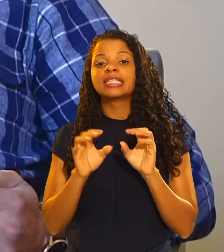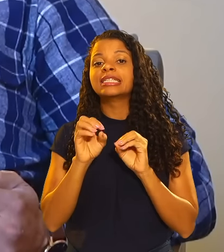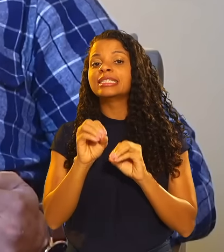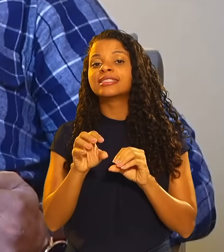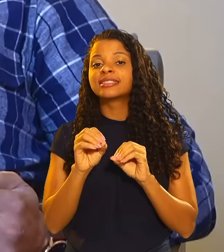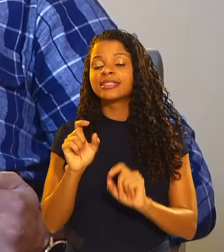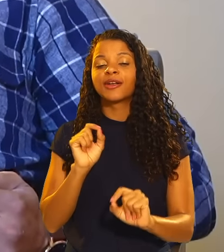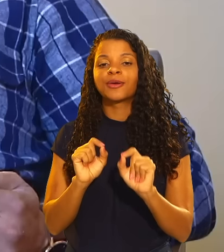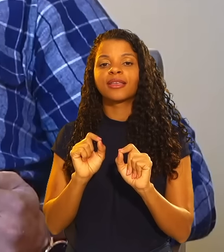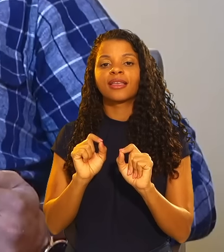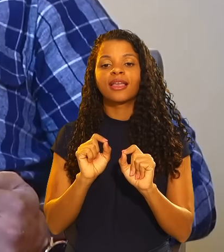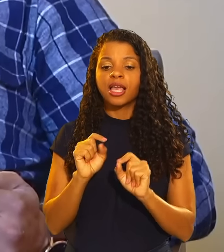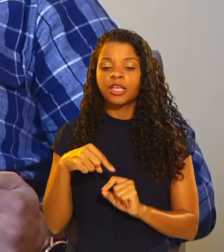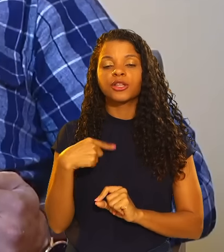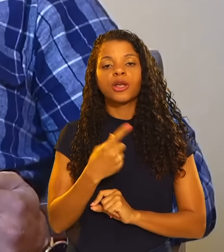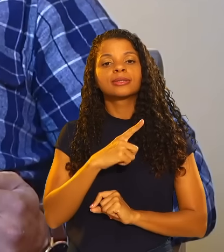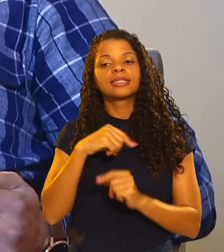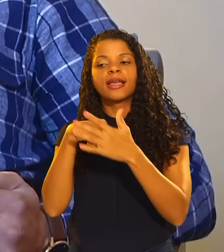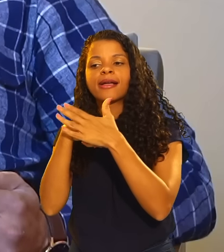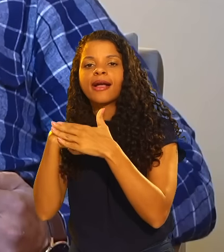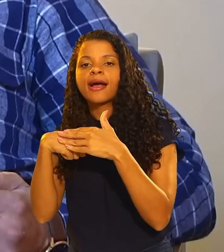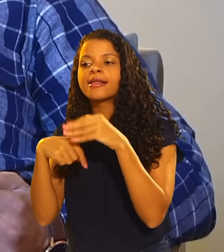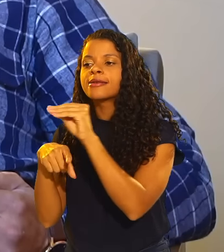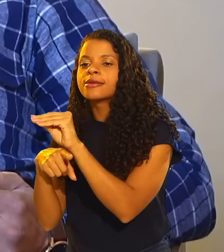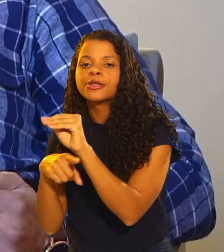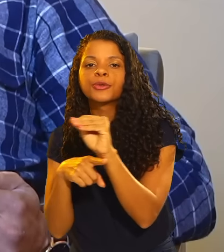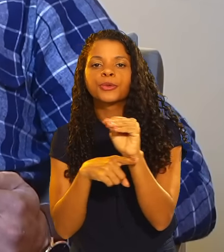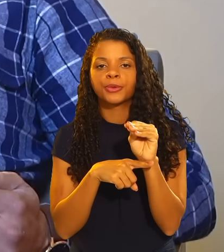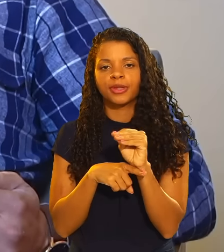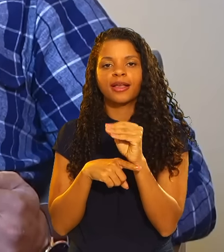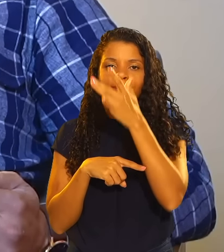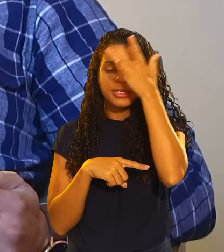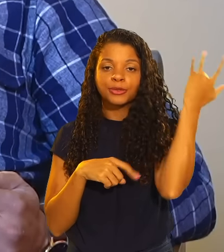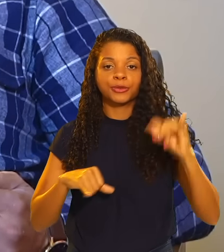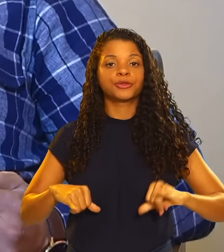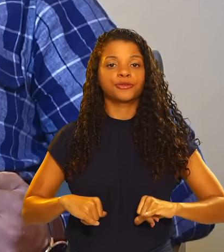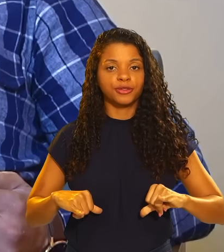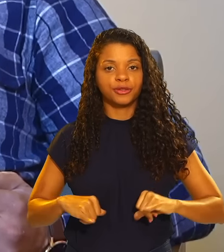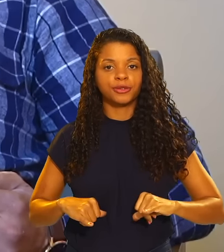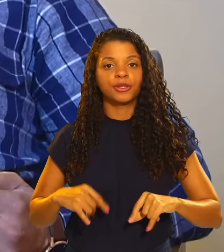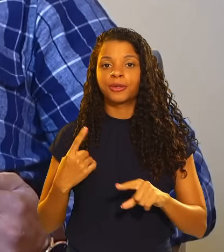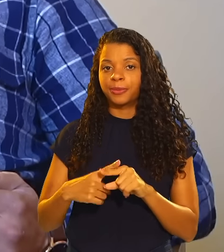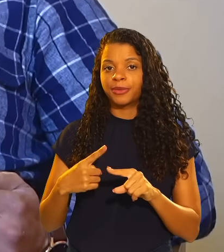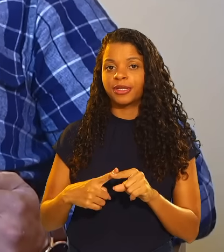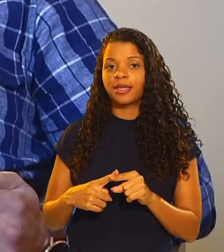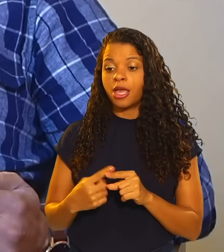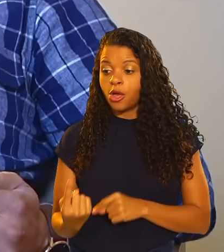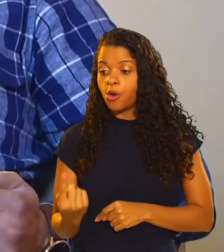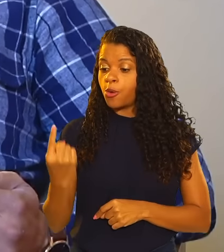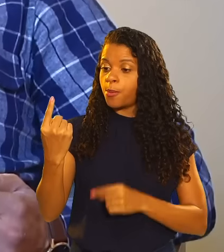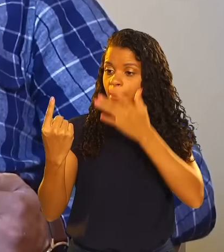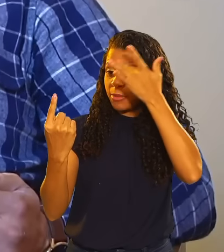e aflições humanas. O Senhor diz, farei que um homem seja mais precioso do que o ouro puro, do que o